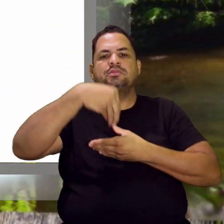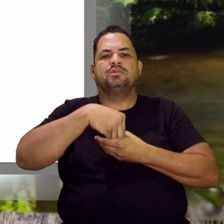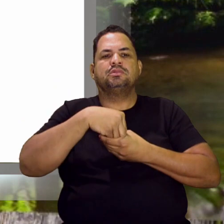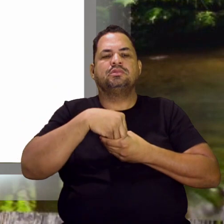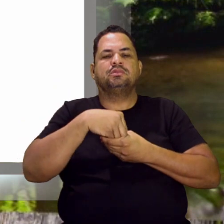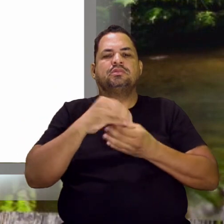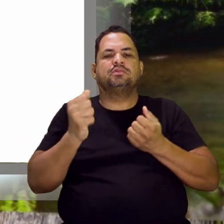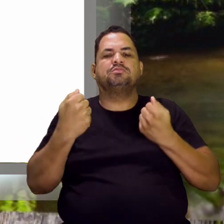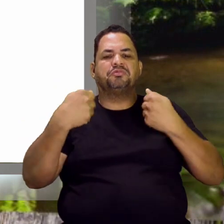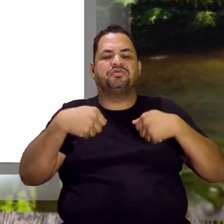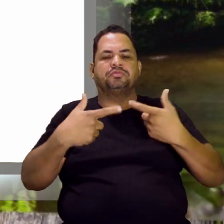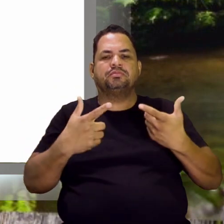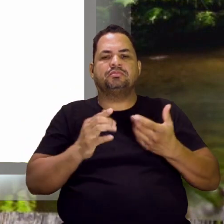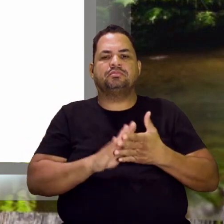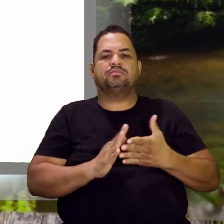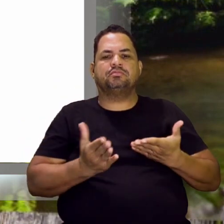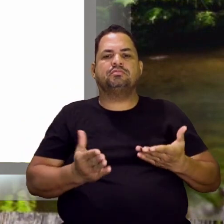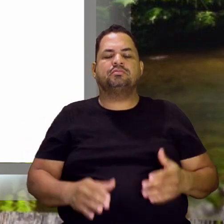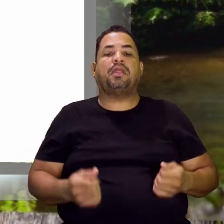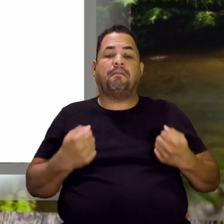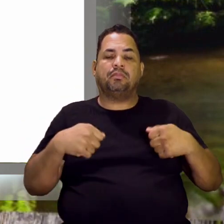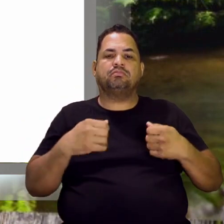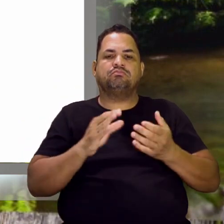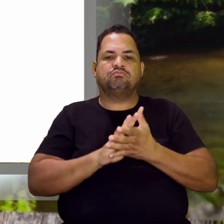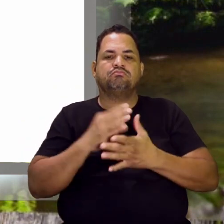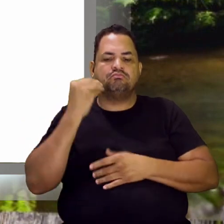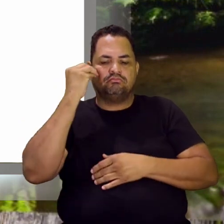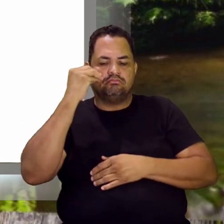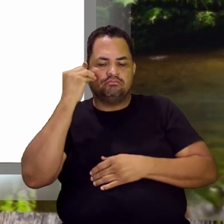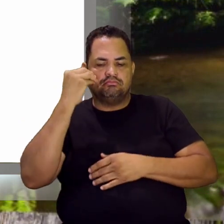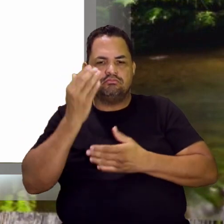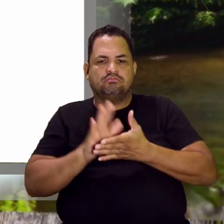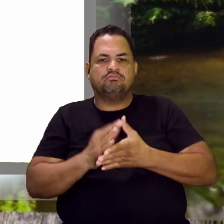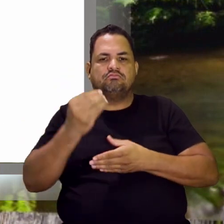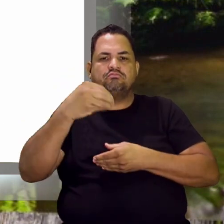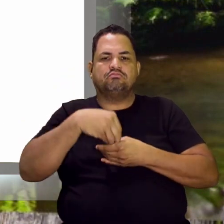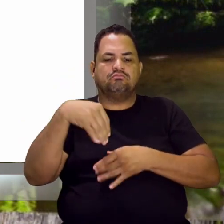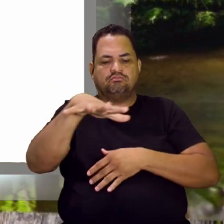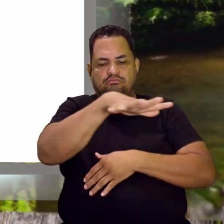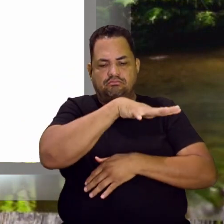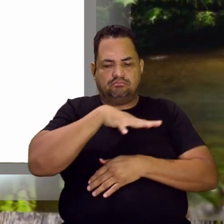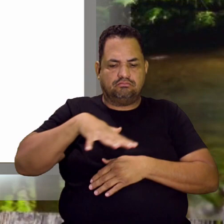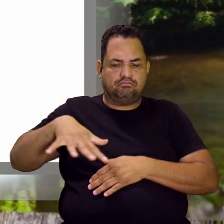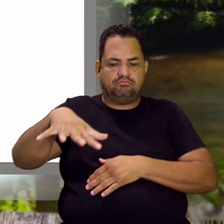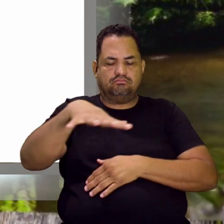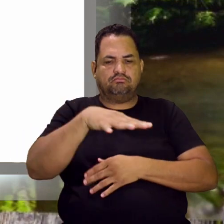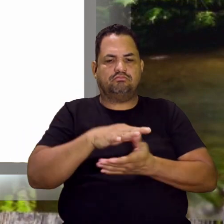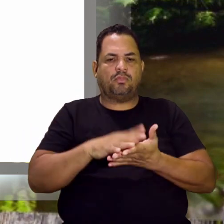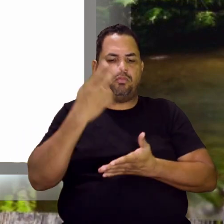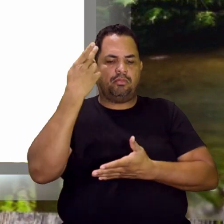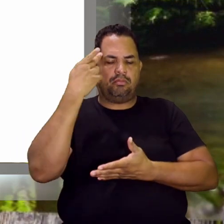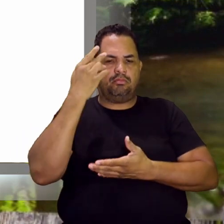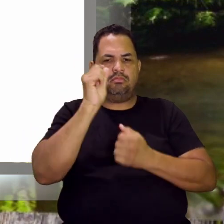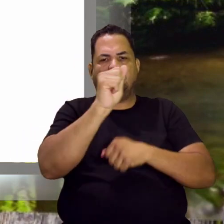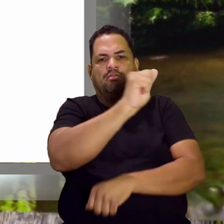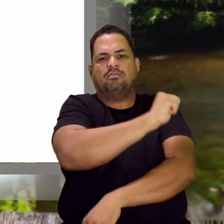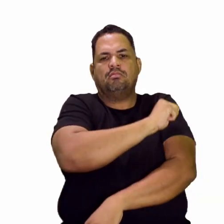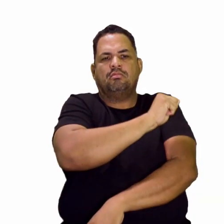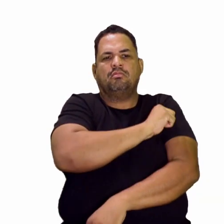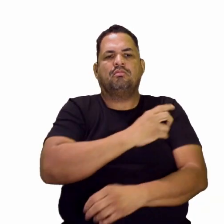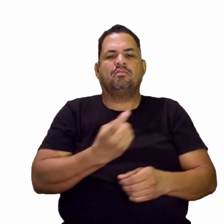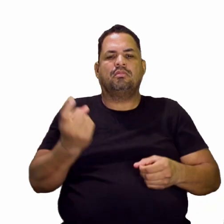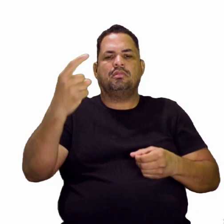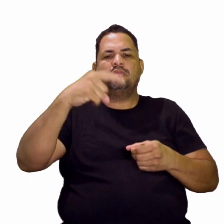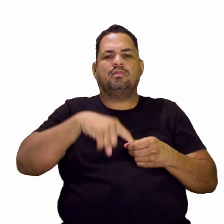daquilo, tá bom? Para que as experiências sejam vividas dentro do universo natural do aluno, tá bom? Então,